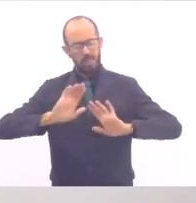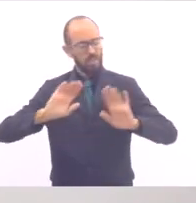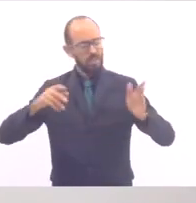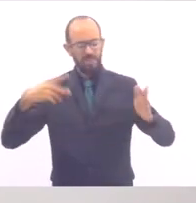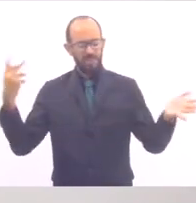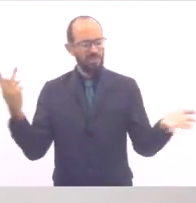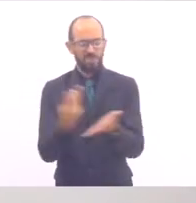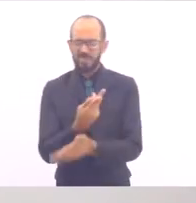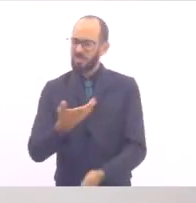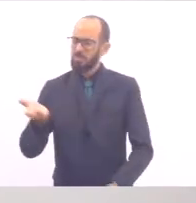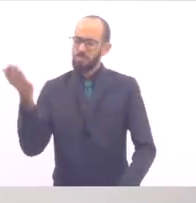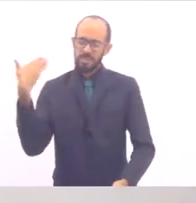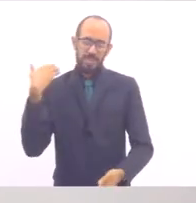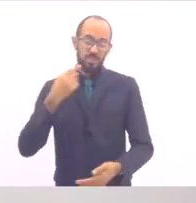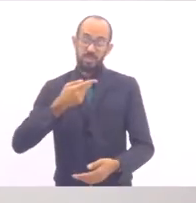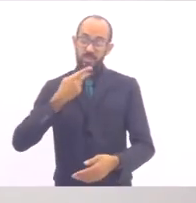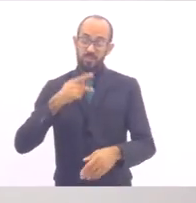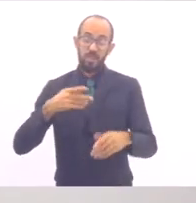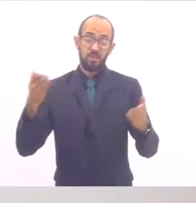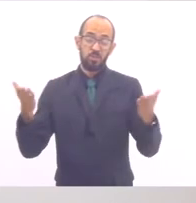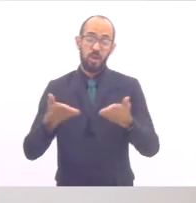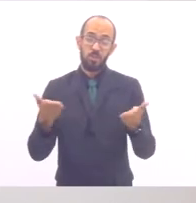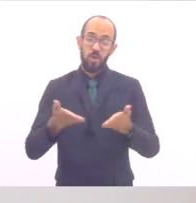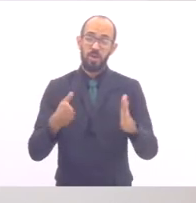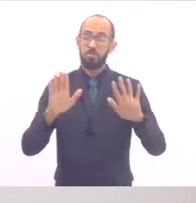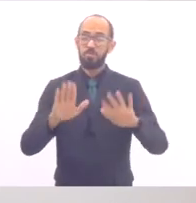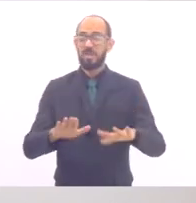está falando do agora, mas não foi possível. Eles não